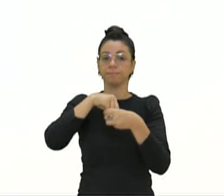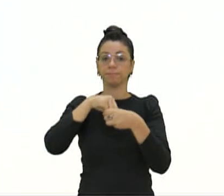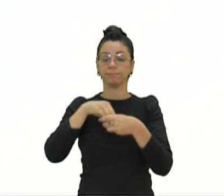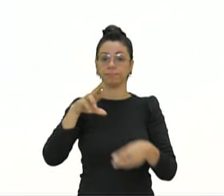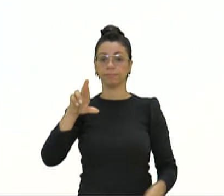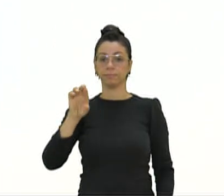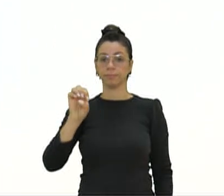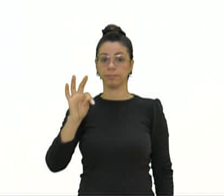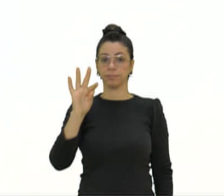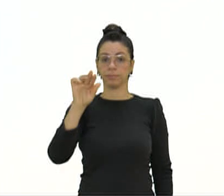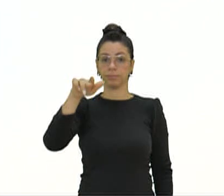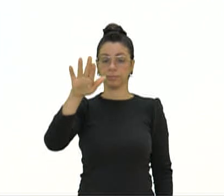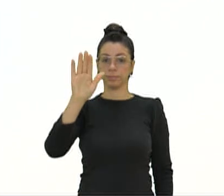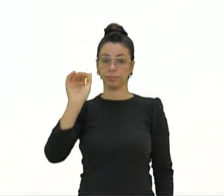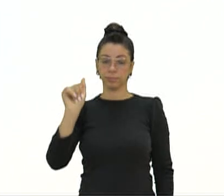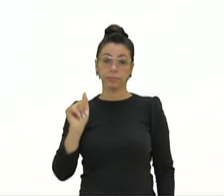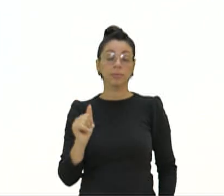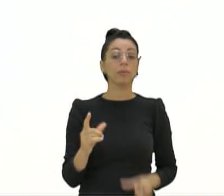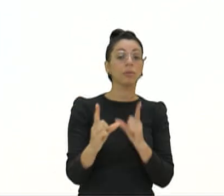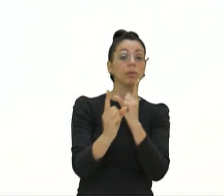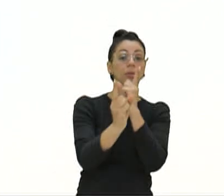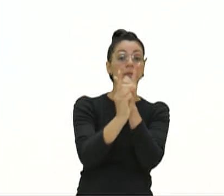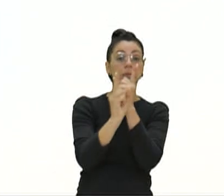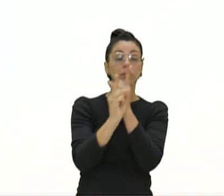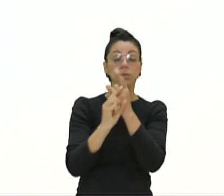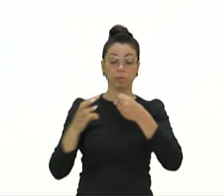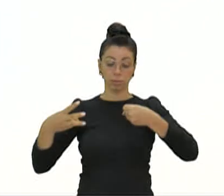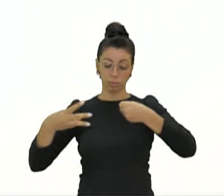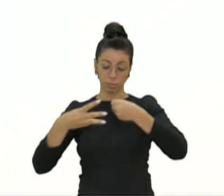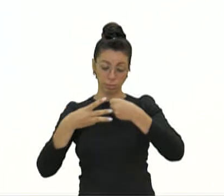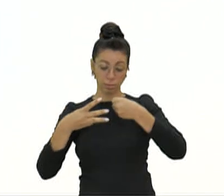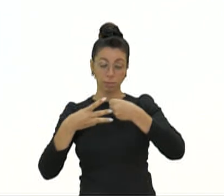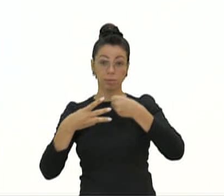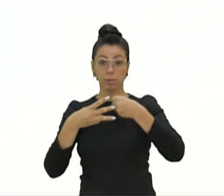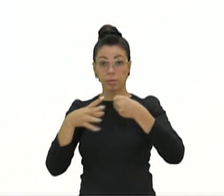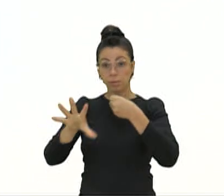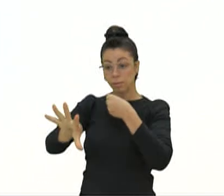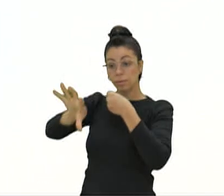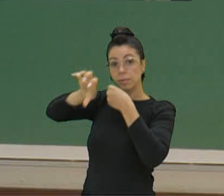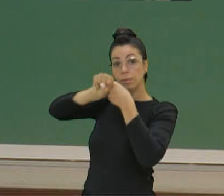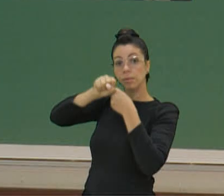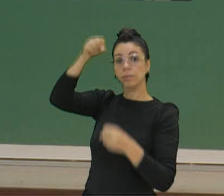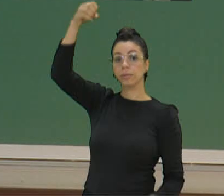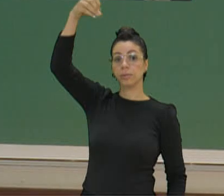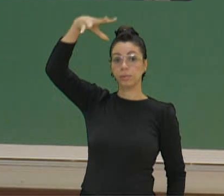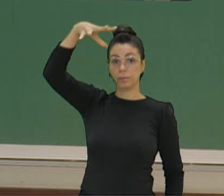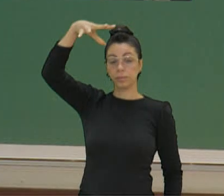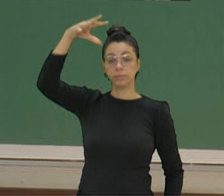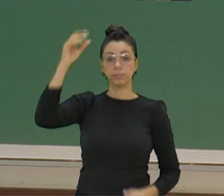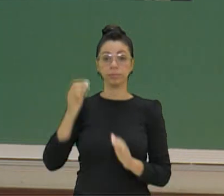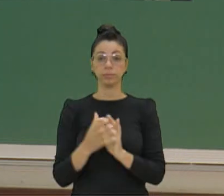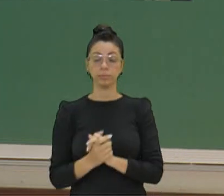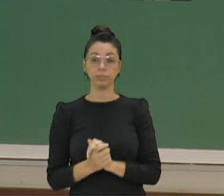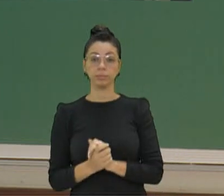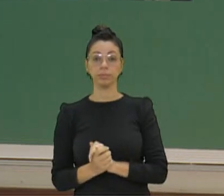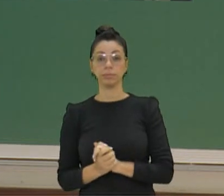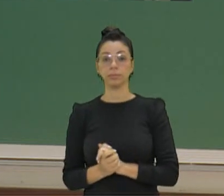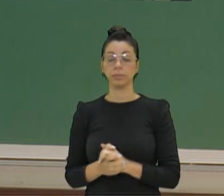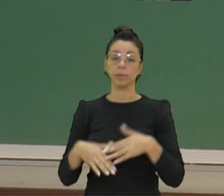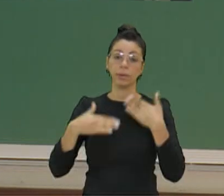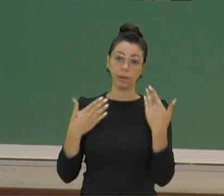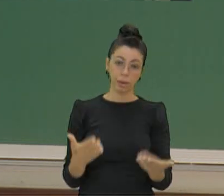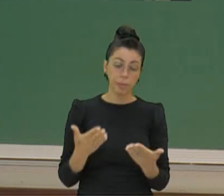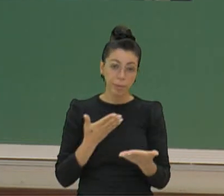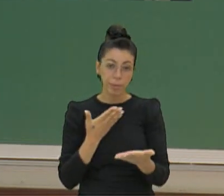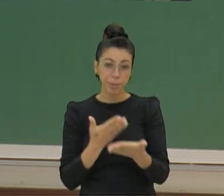retina. Nela localizam-se quem? Células receptoras de luz, fotorreceptores, perfeito. A